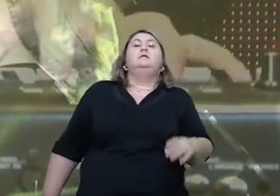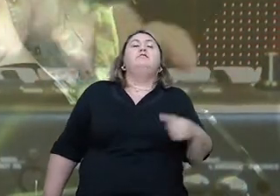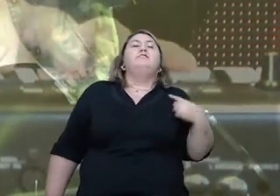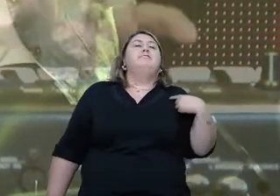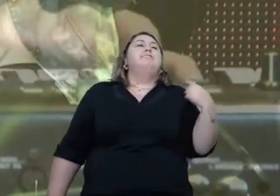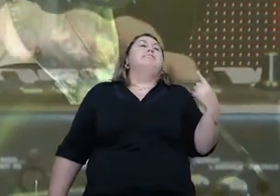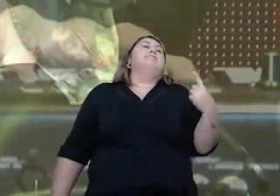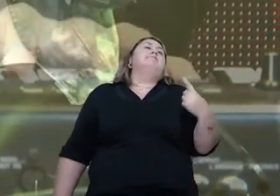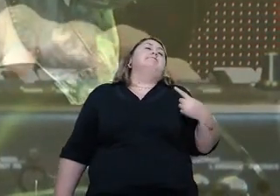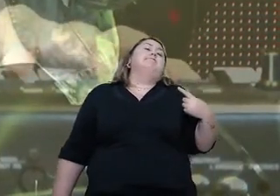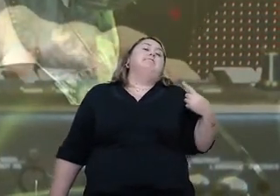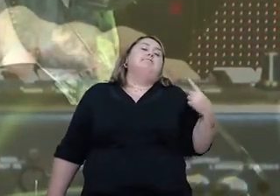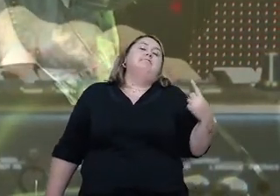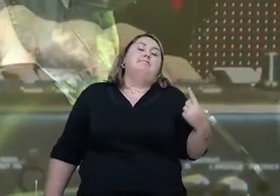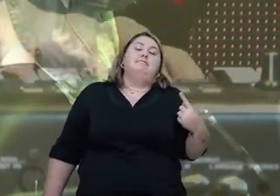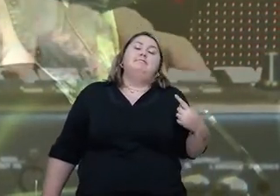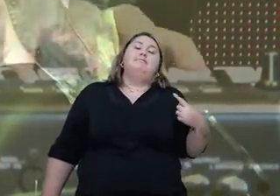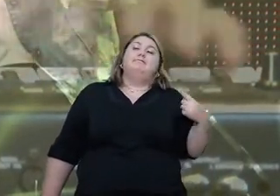Essa